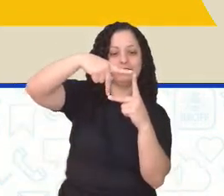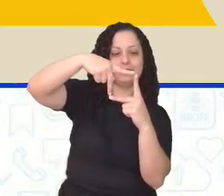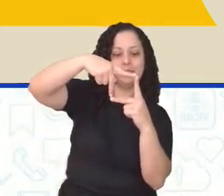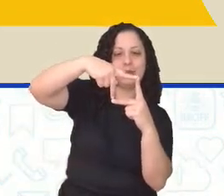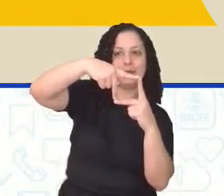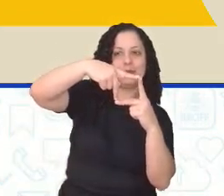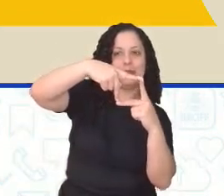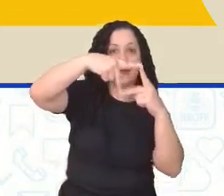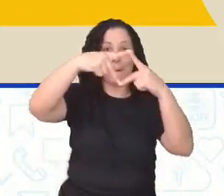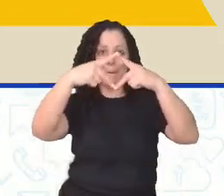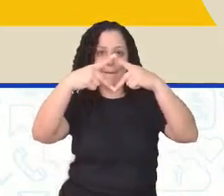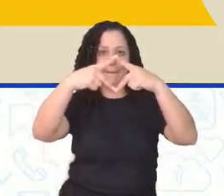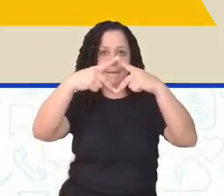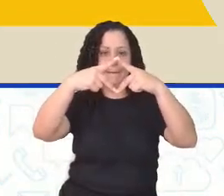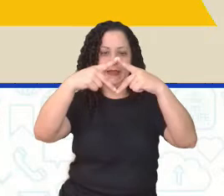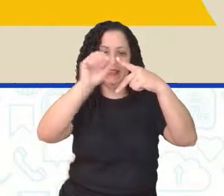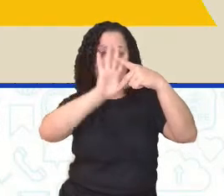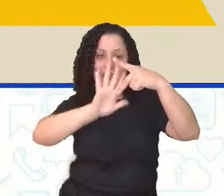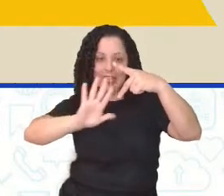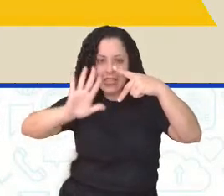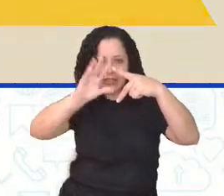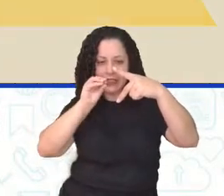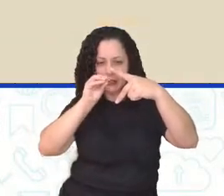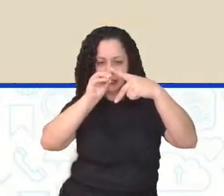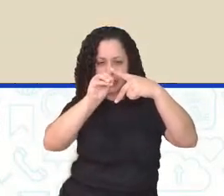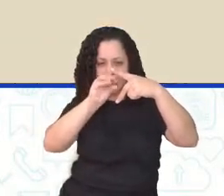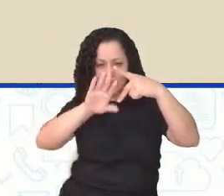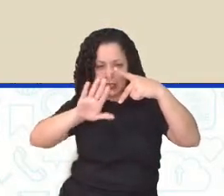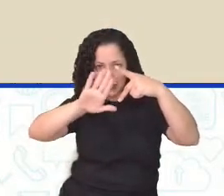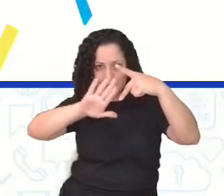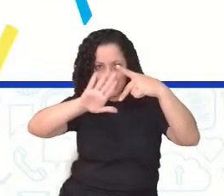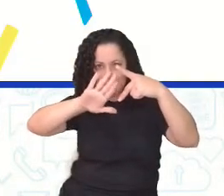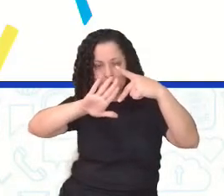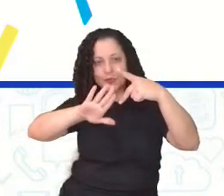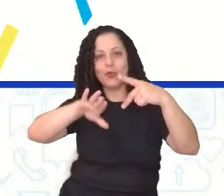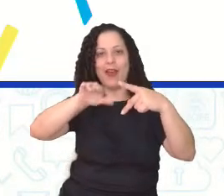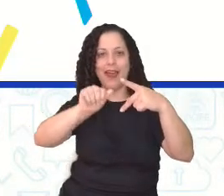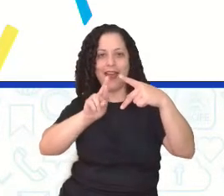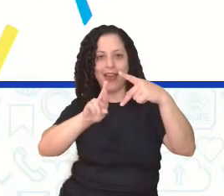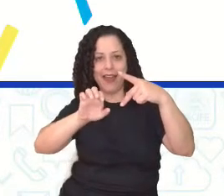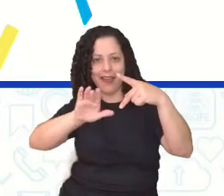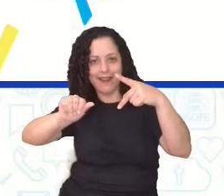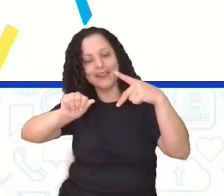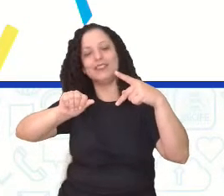ó, que vocês estão vendo aí, lilás e azul clarinha, tá? Então,